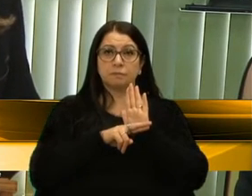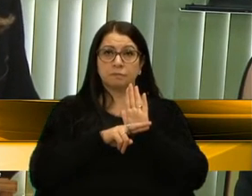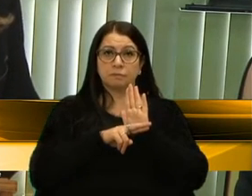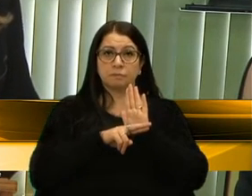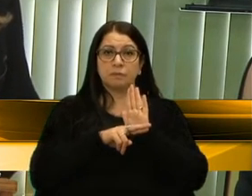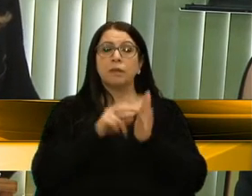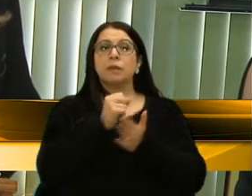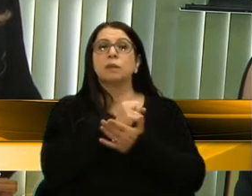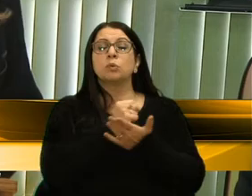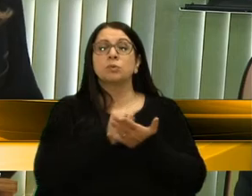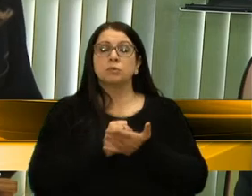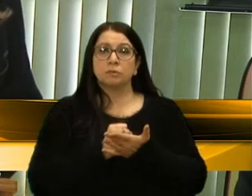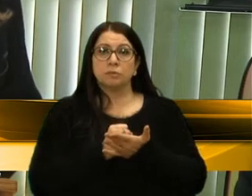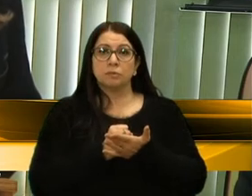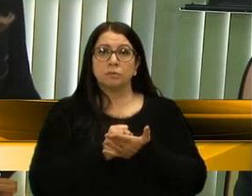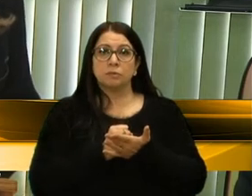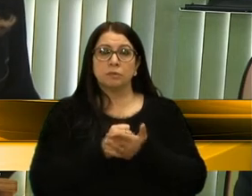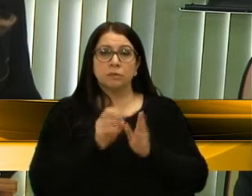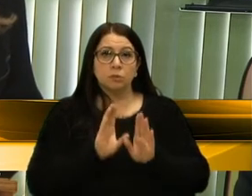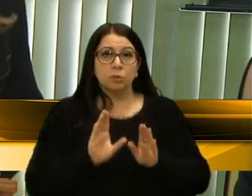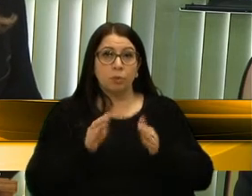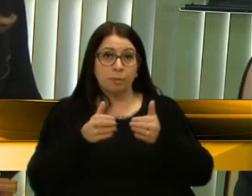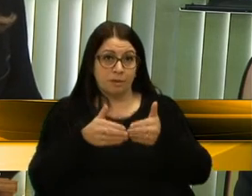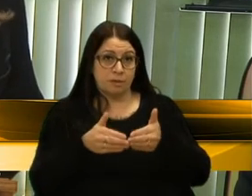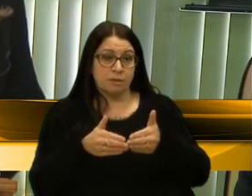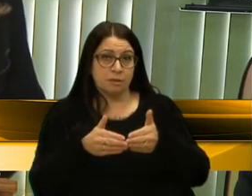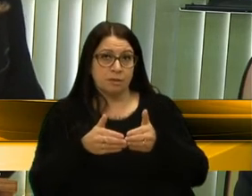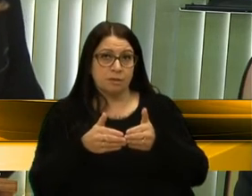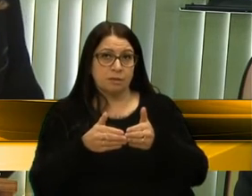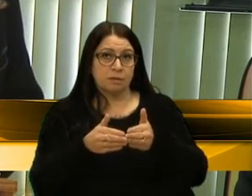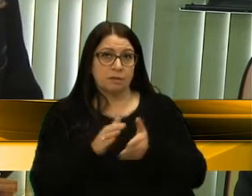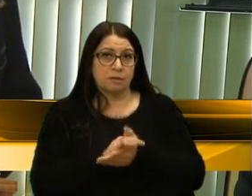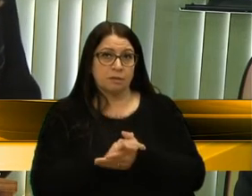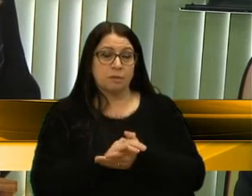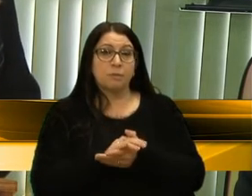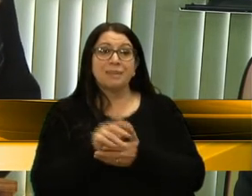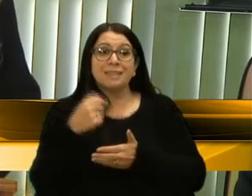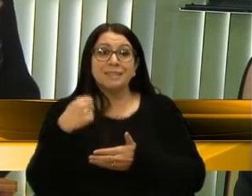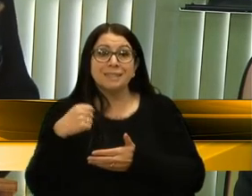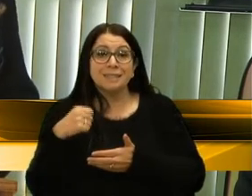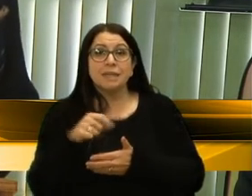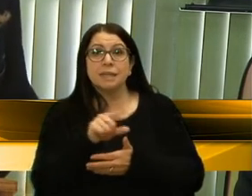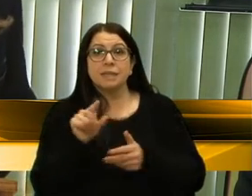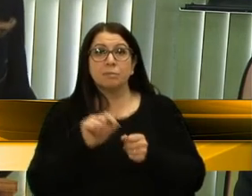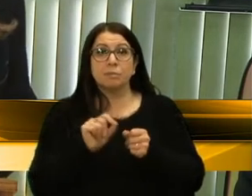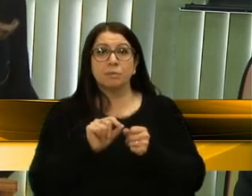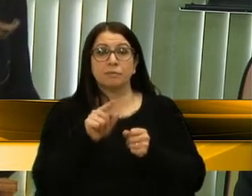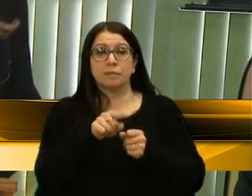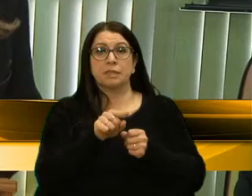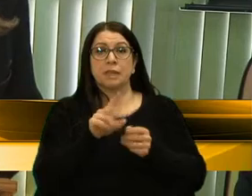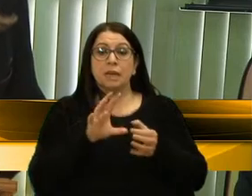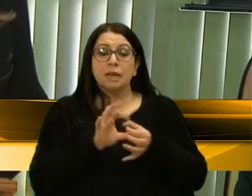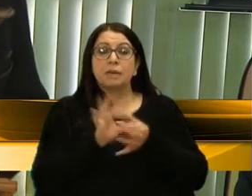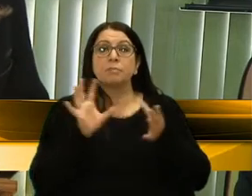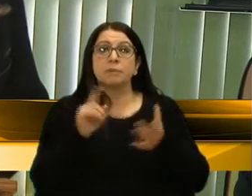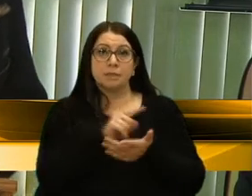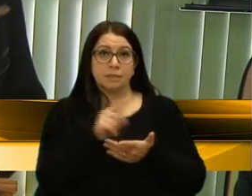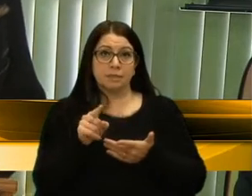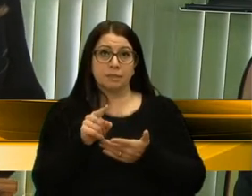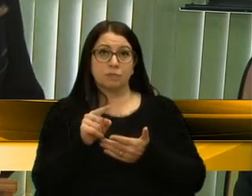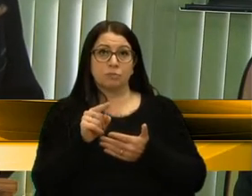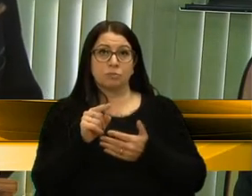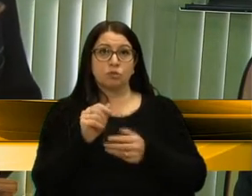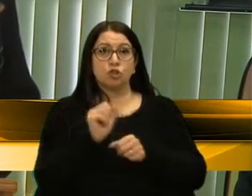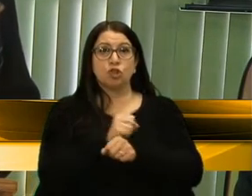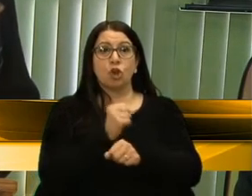a contratação dos comitês como necessários para poder fazer a liberação de obras